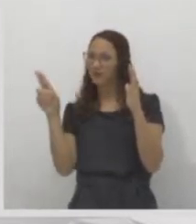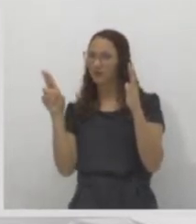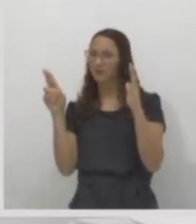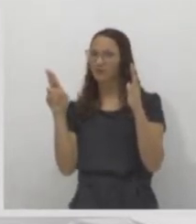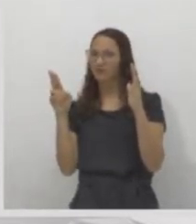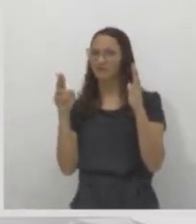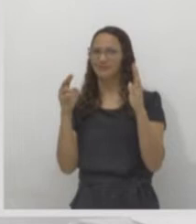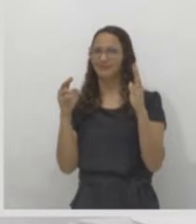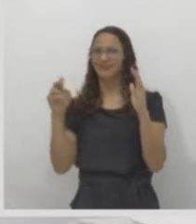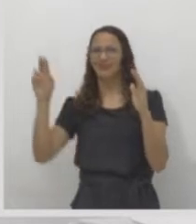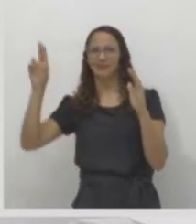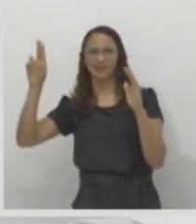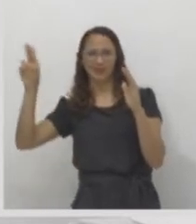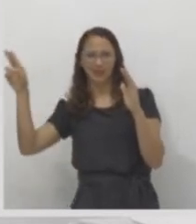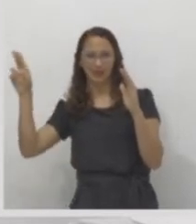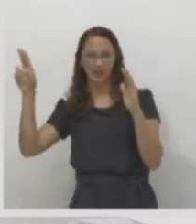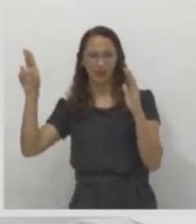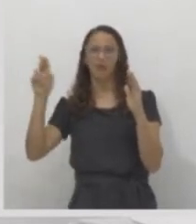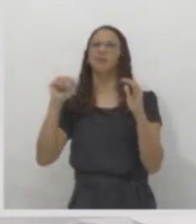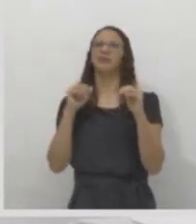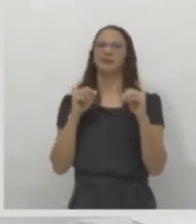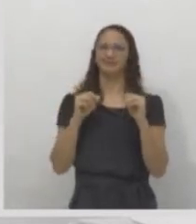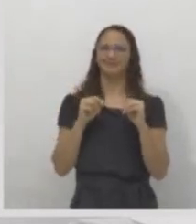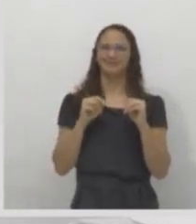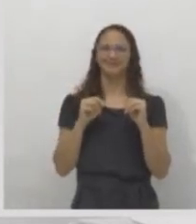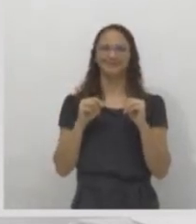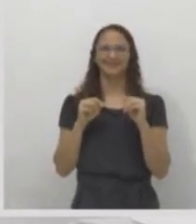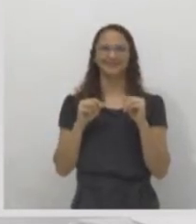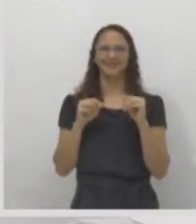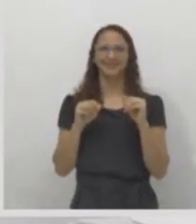falar o sobrenome? Não. Então vamos lá.